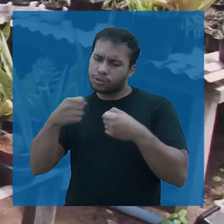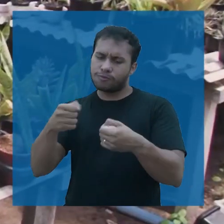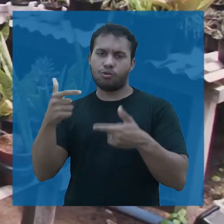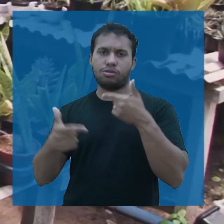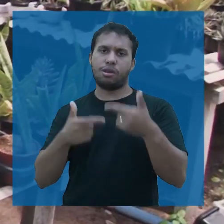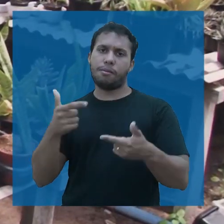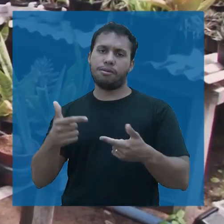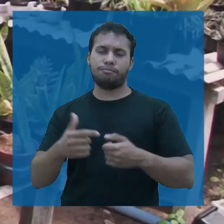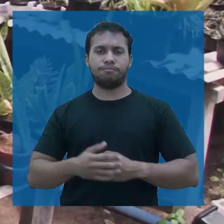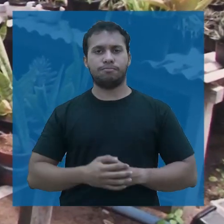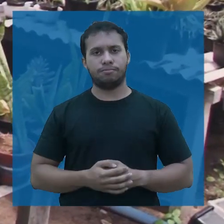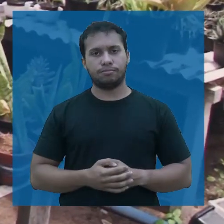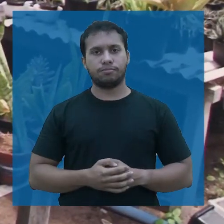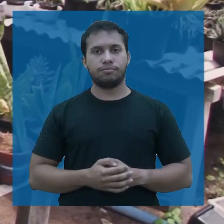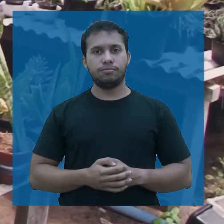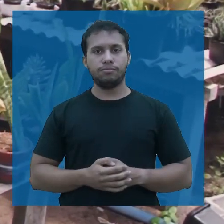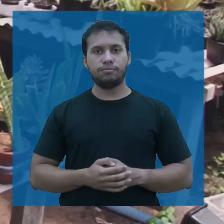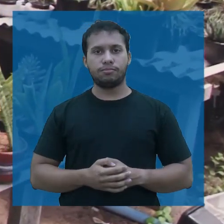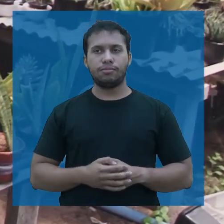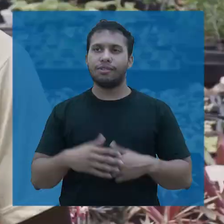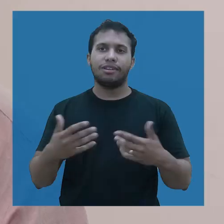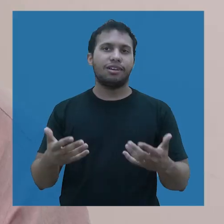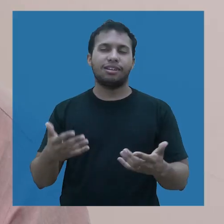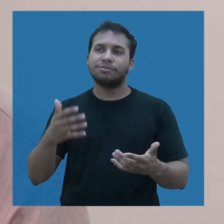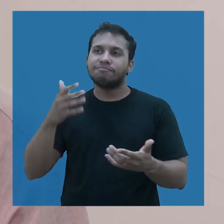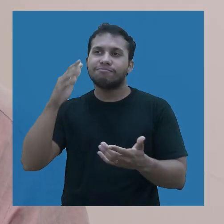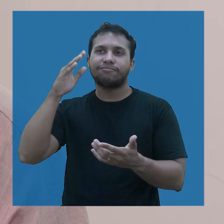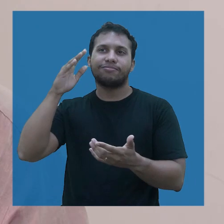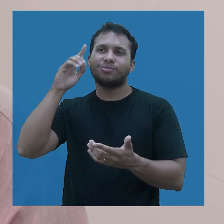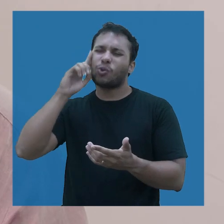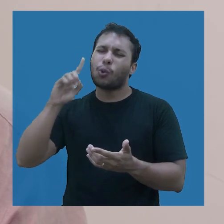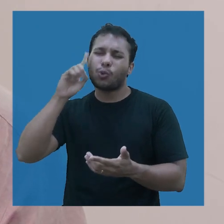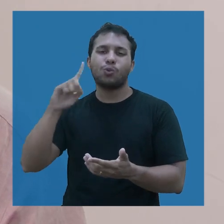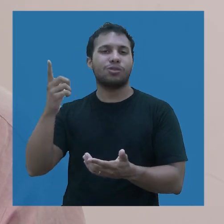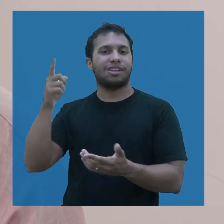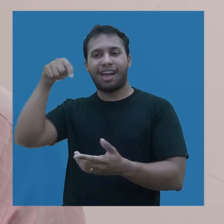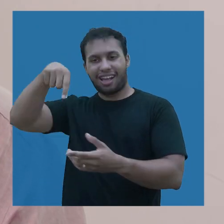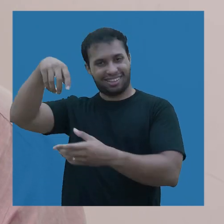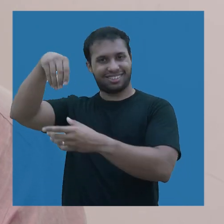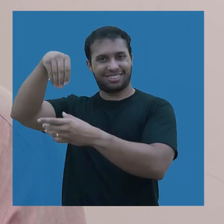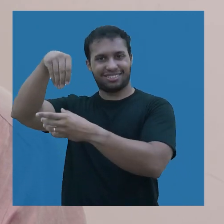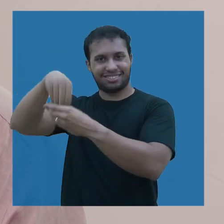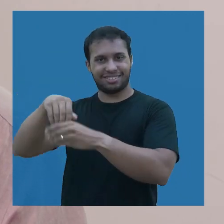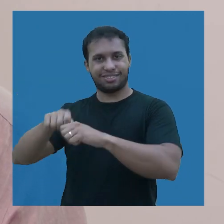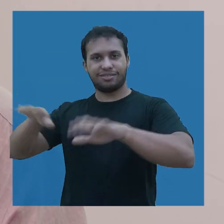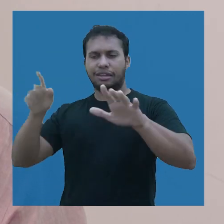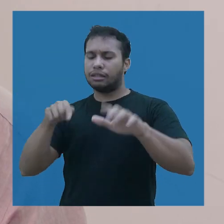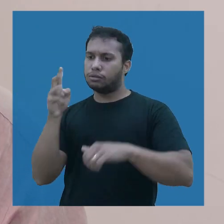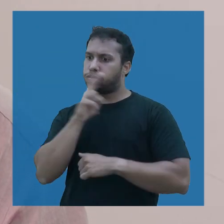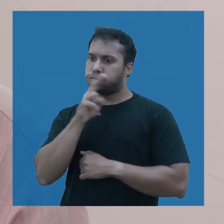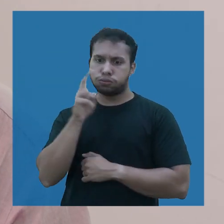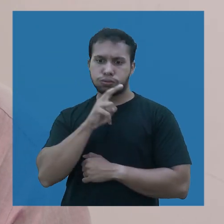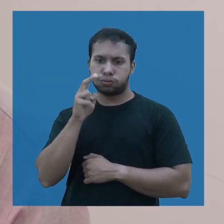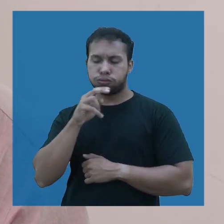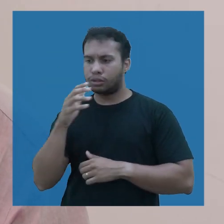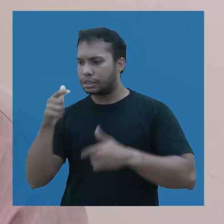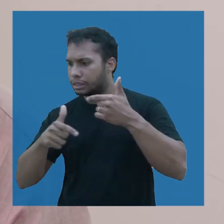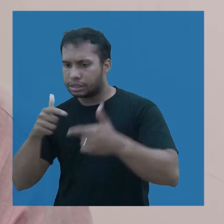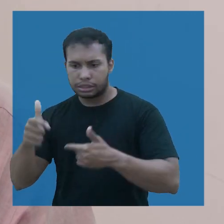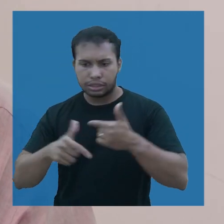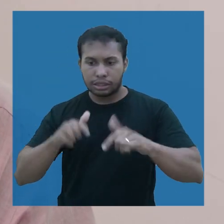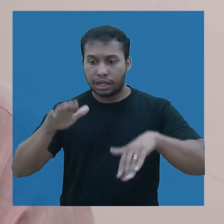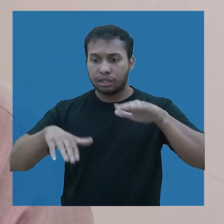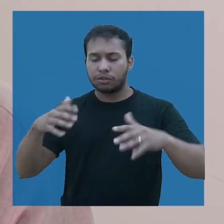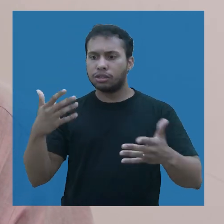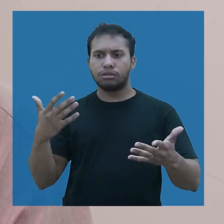o meu dia a dia, meu trabalho. O dia a dia nosso aqui na universidade é tão corrido que a gente não para